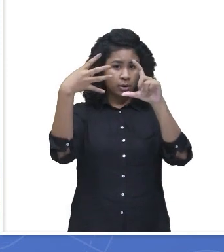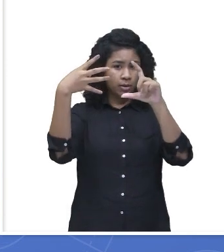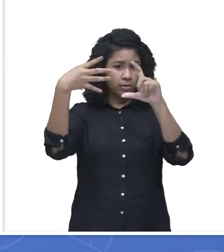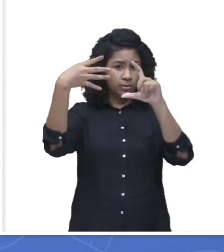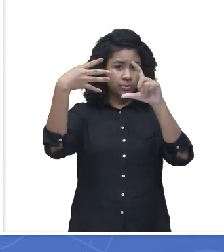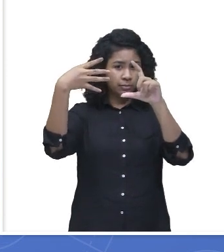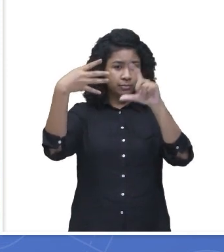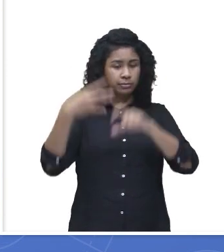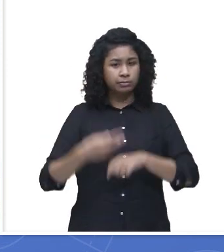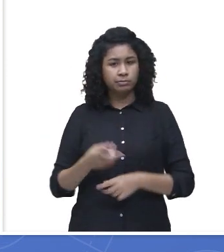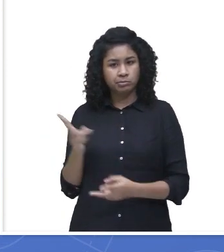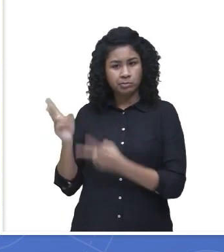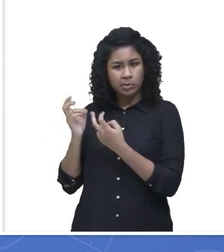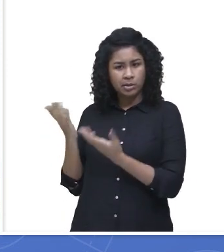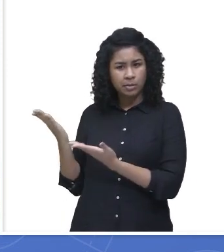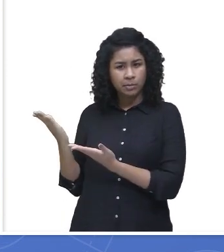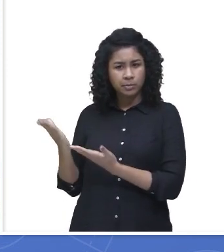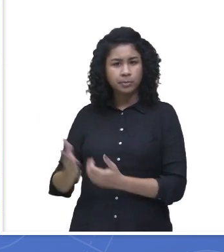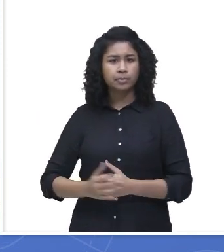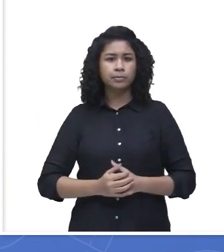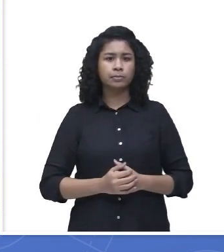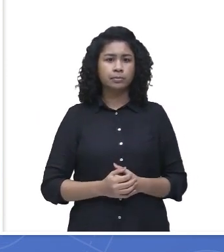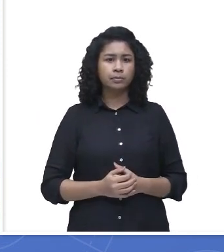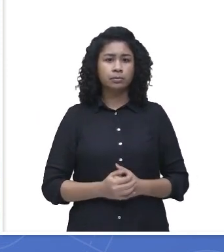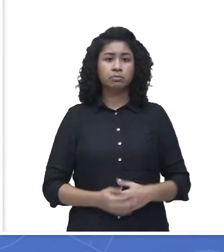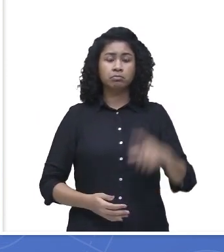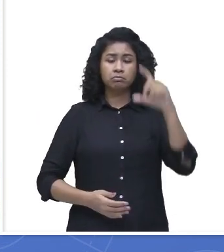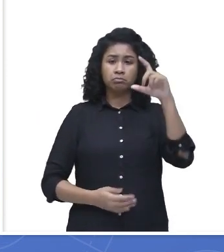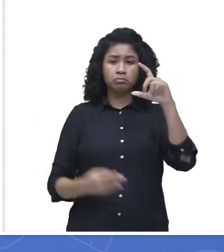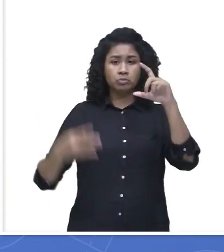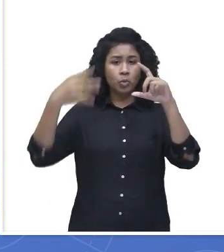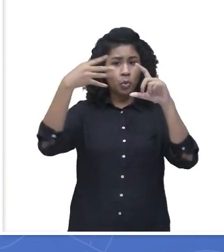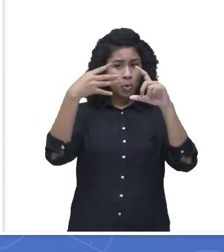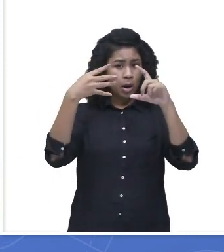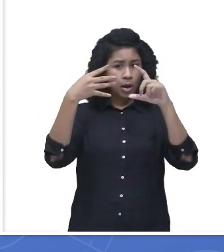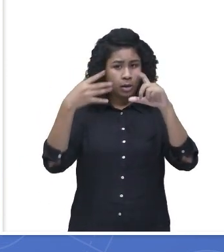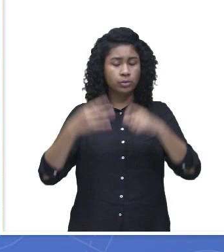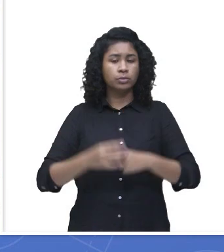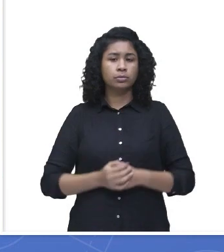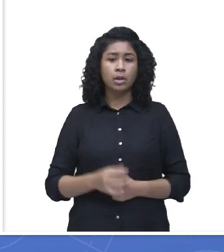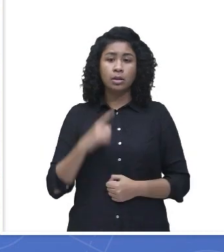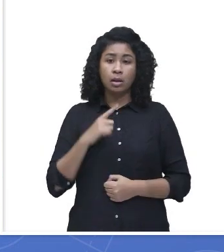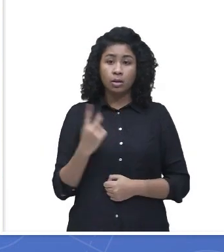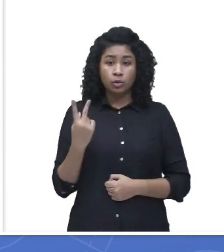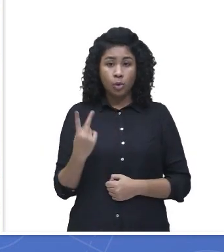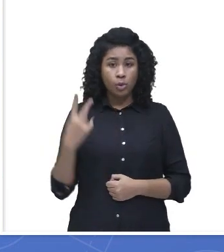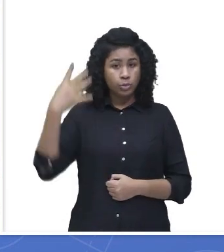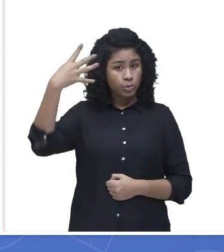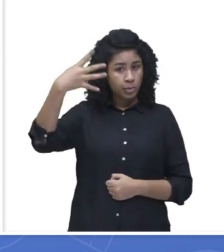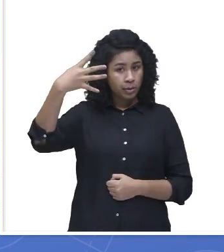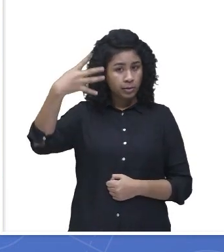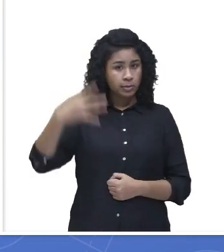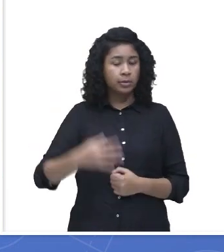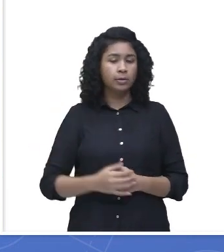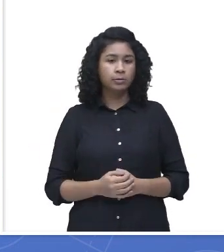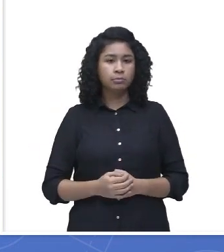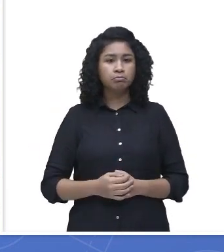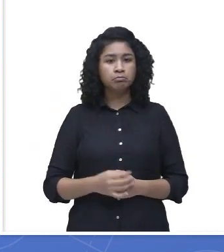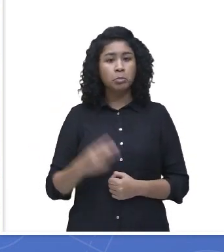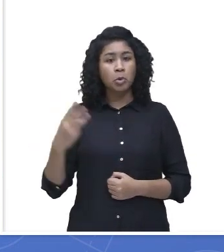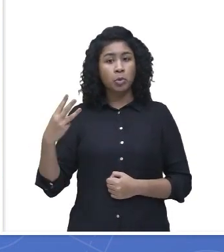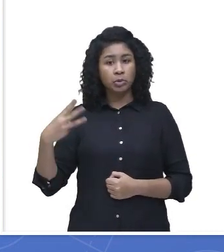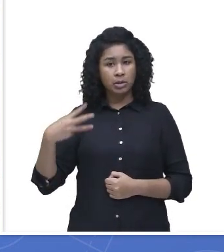uma estrofe com quatro versos, outro quarteto, então temos dois quartetos, e aqui a gente observa já o